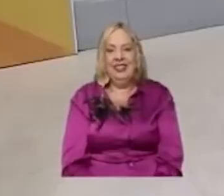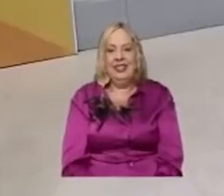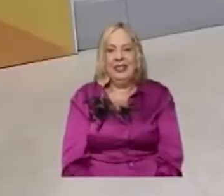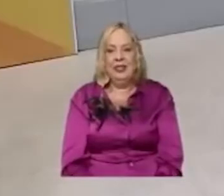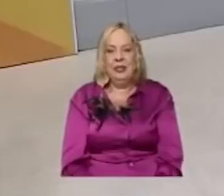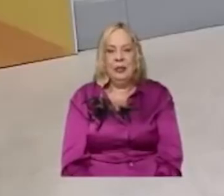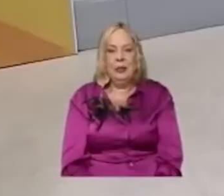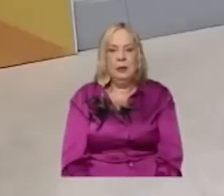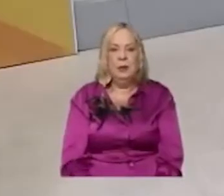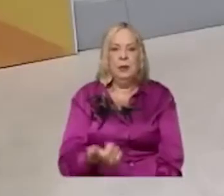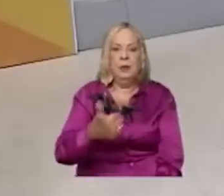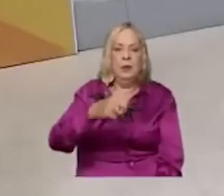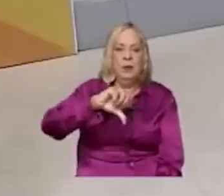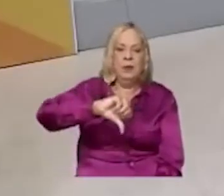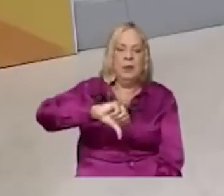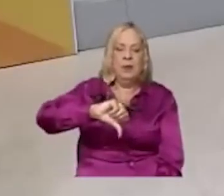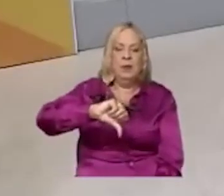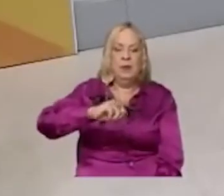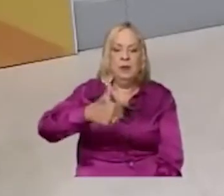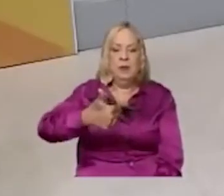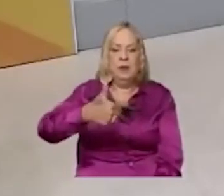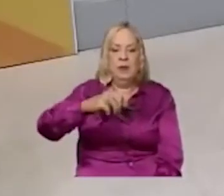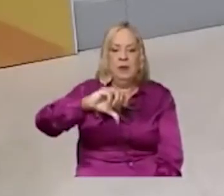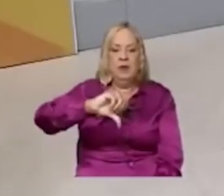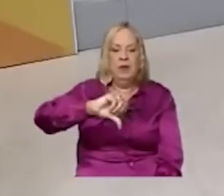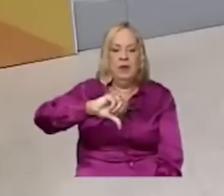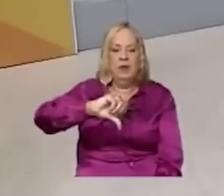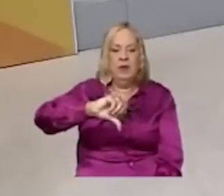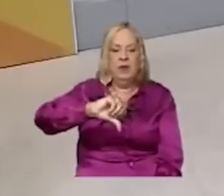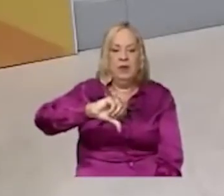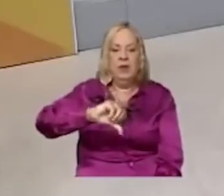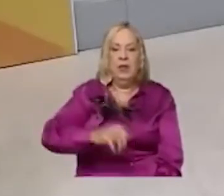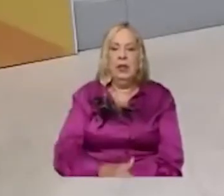43, subiu, 19 também, 19,